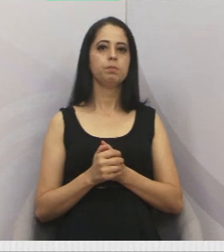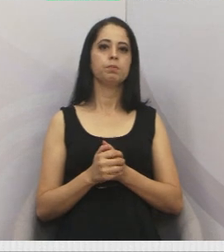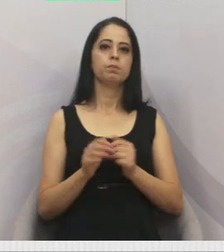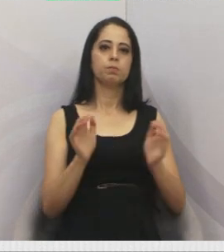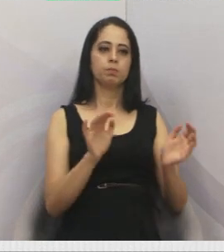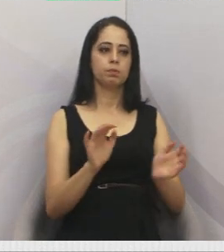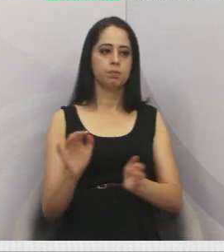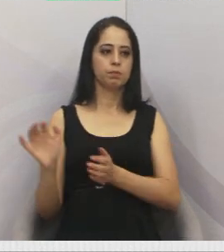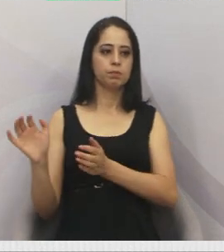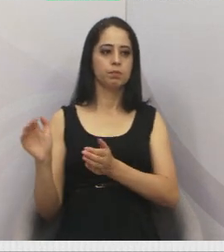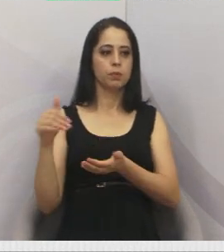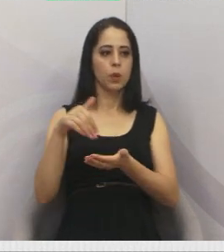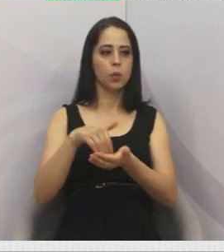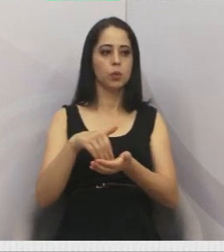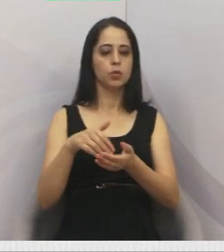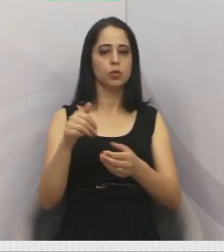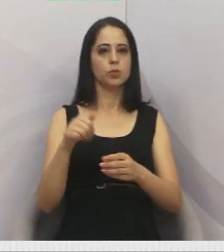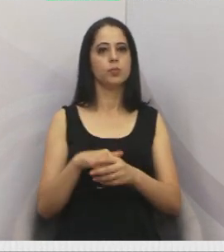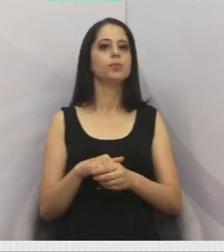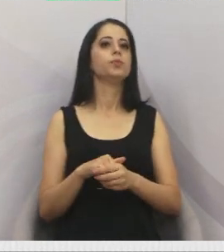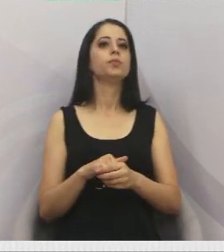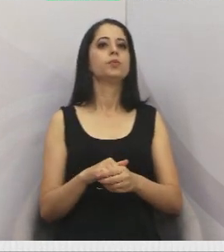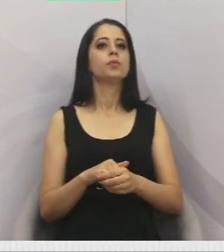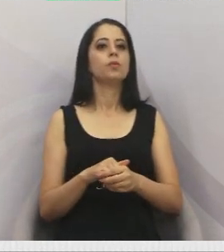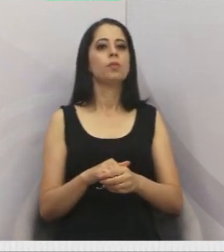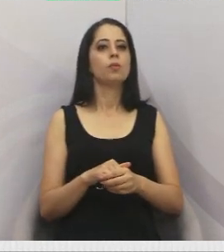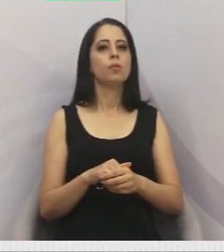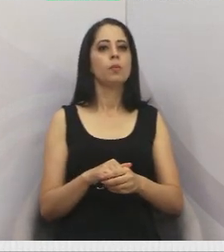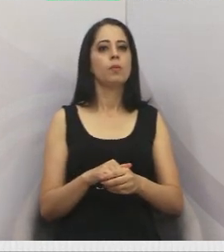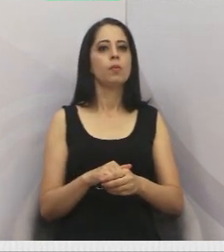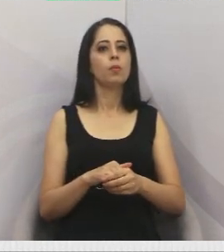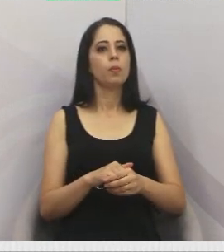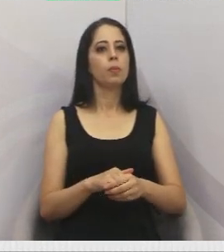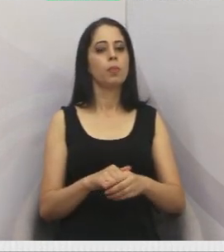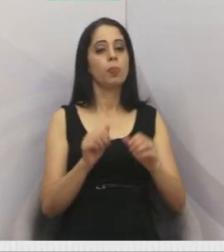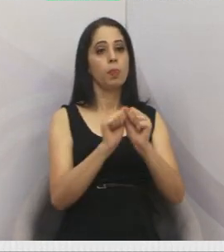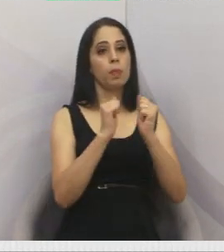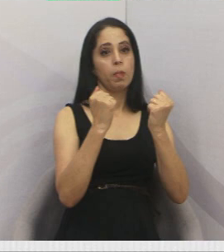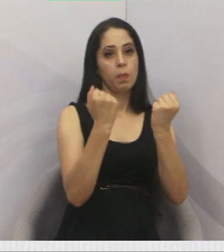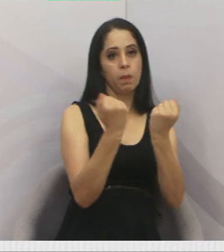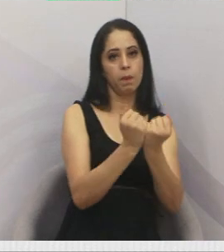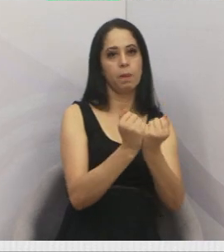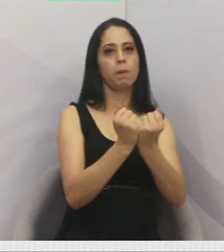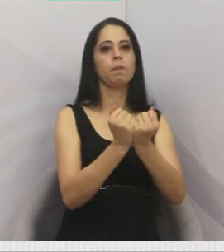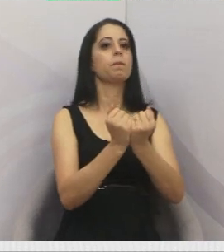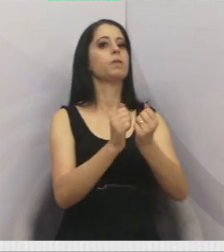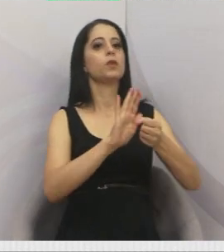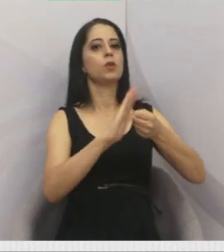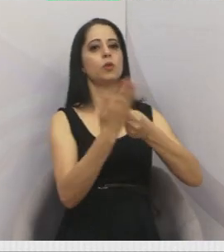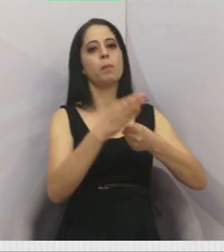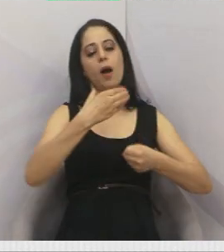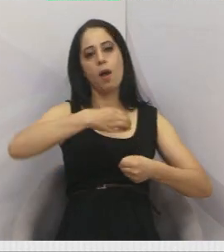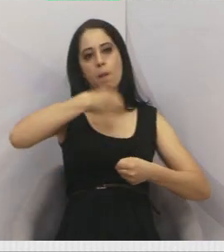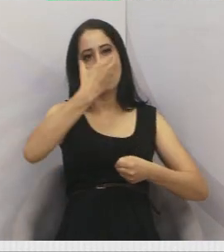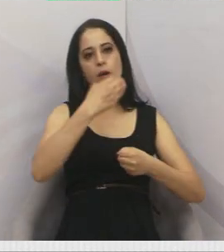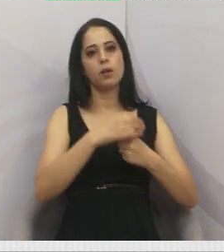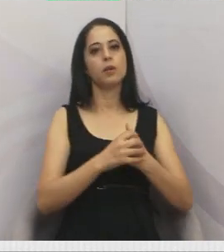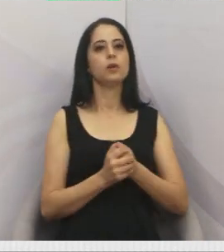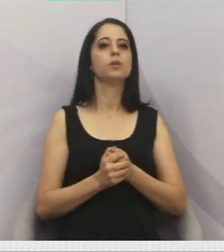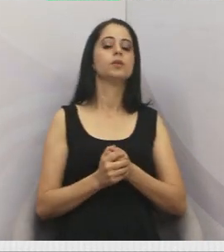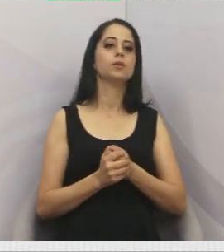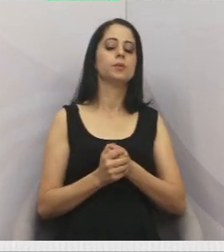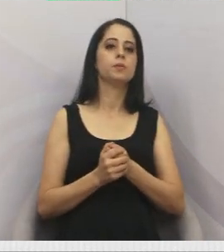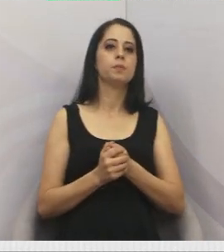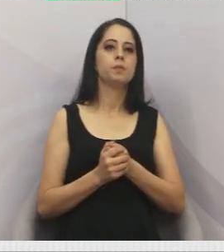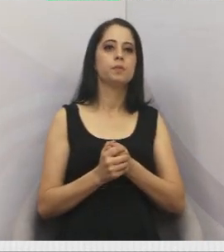Próximo e último voto. Segmento Movimentos Populares, Associação dos Moradores Jardim Paraíso e Jardim Holanda.